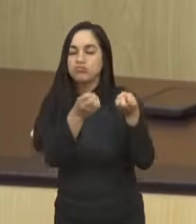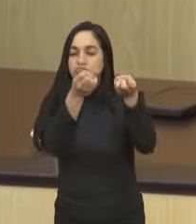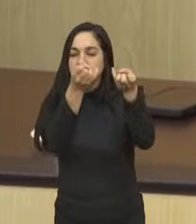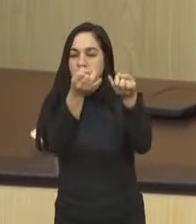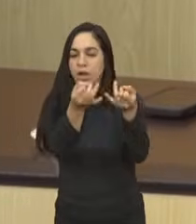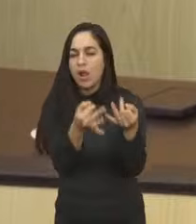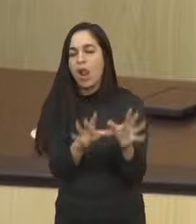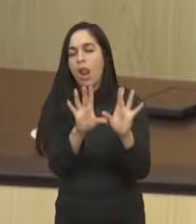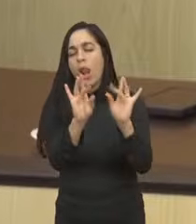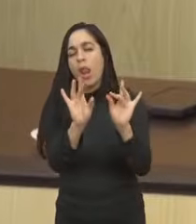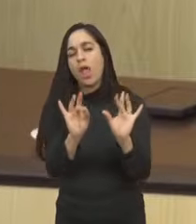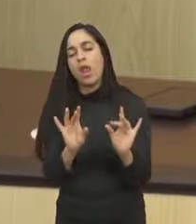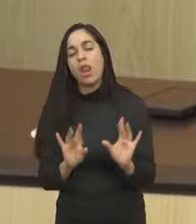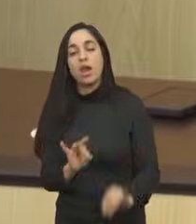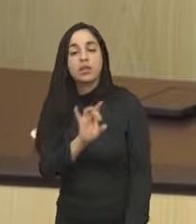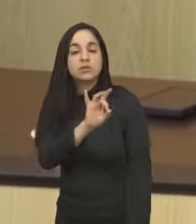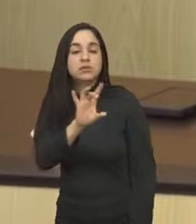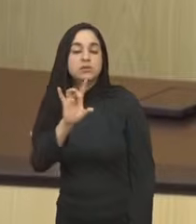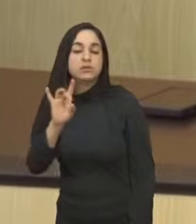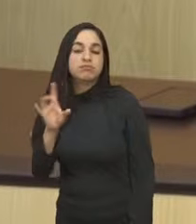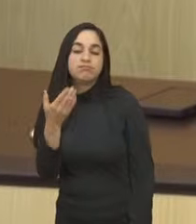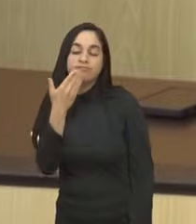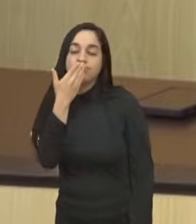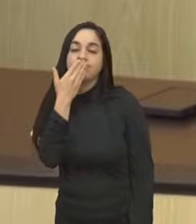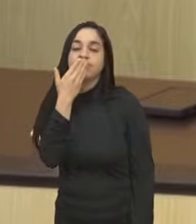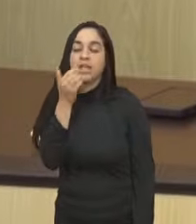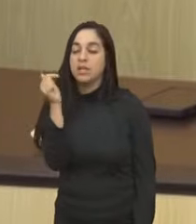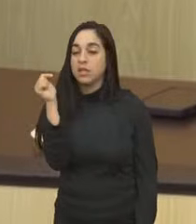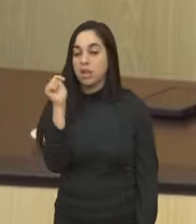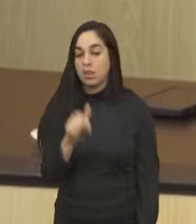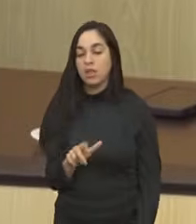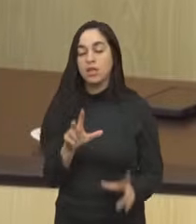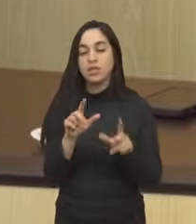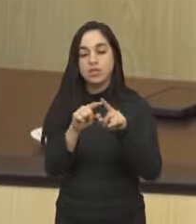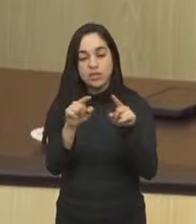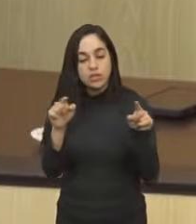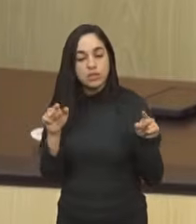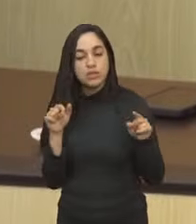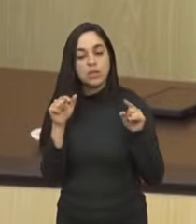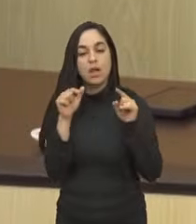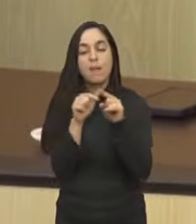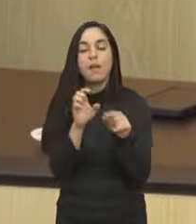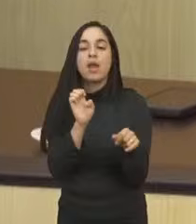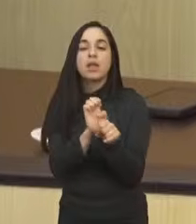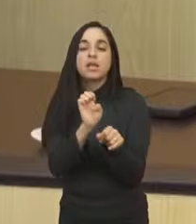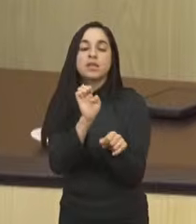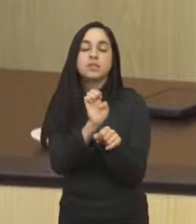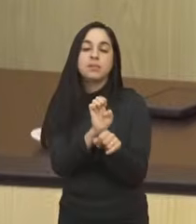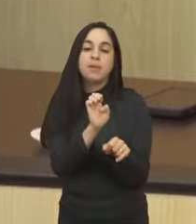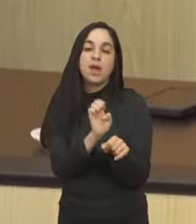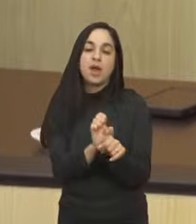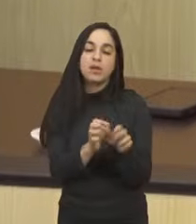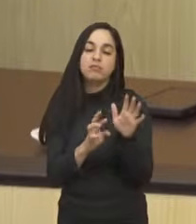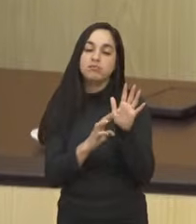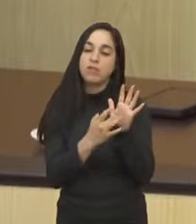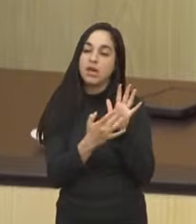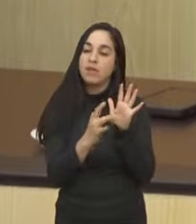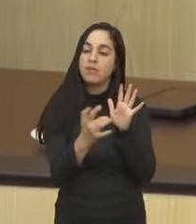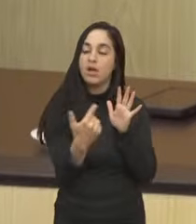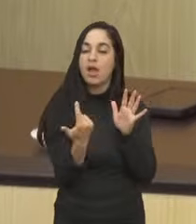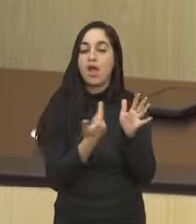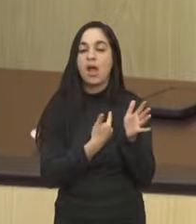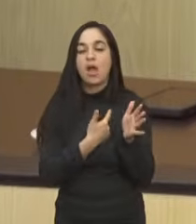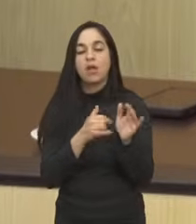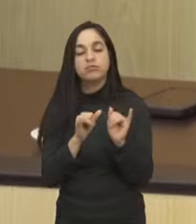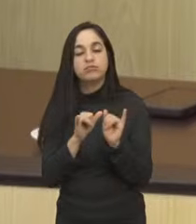detalhado com a situação de cada ofício enviado por este gabinete. Ao aguardo de manifestação, subscrevemos. Sala